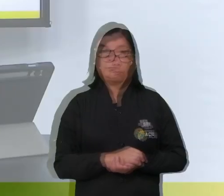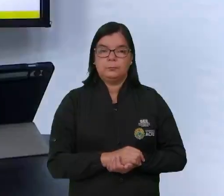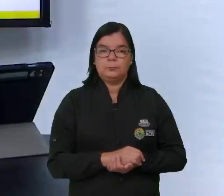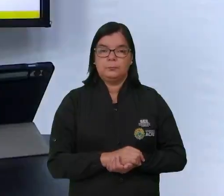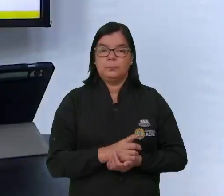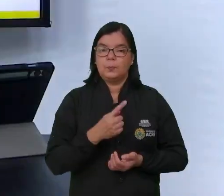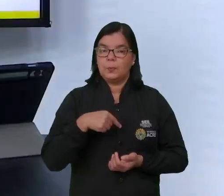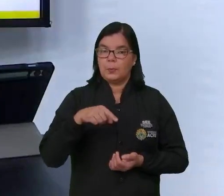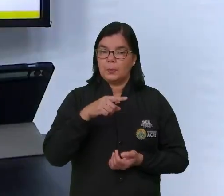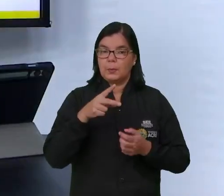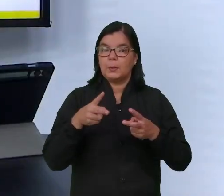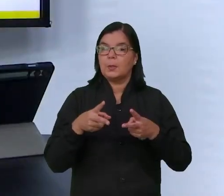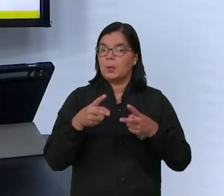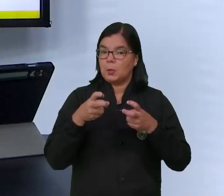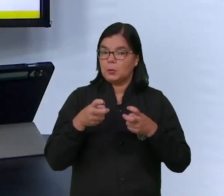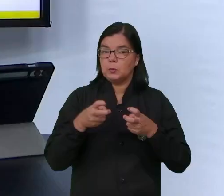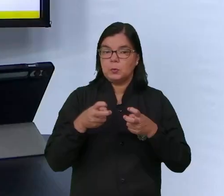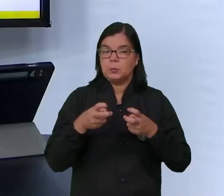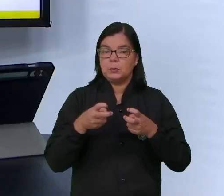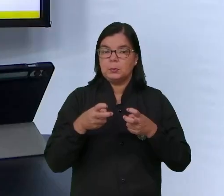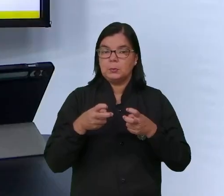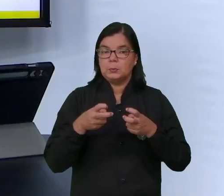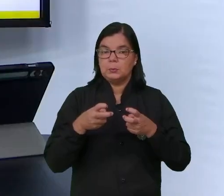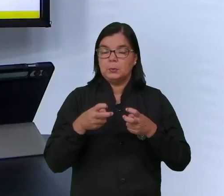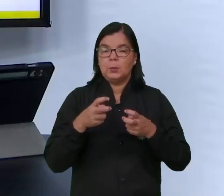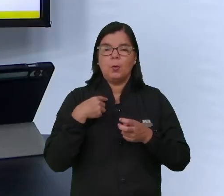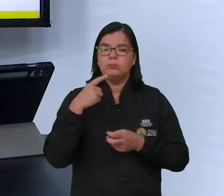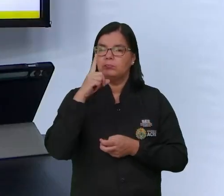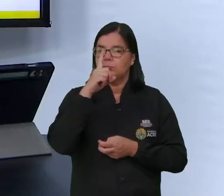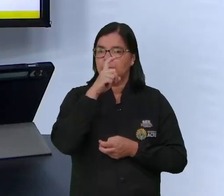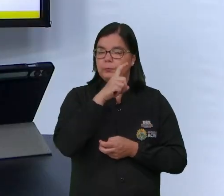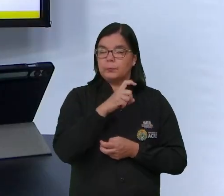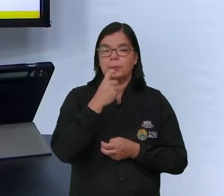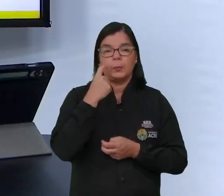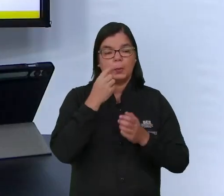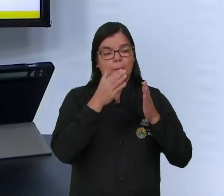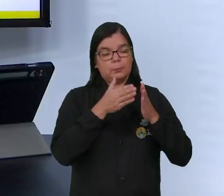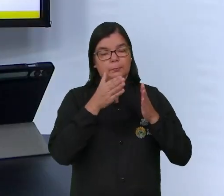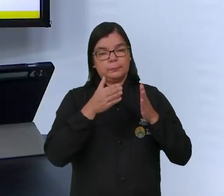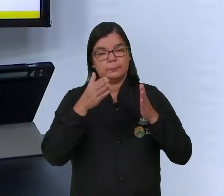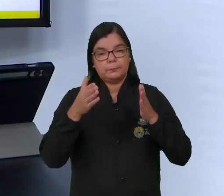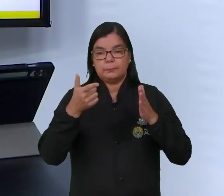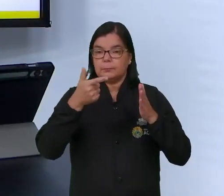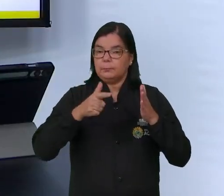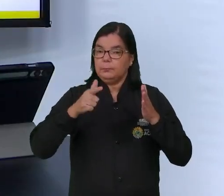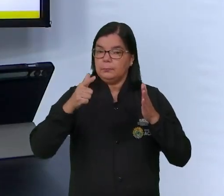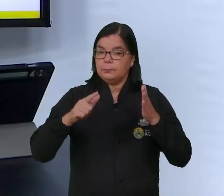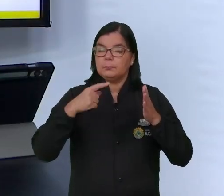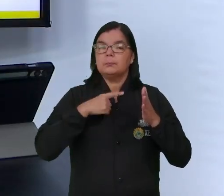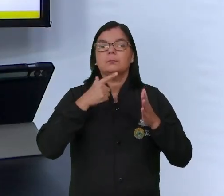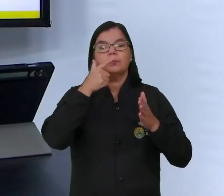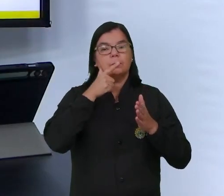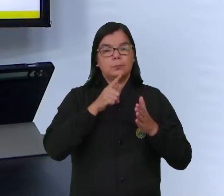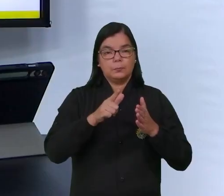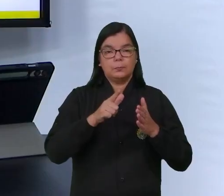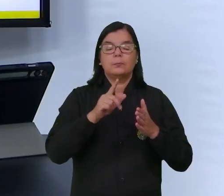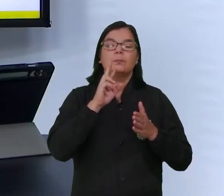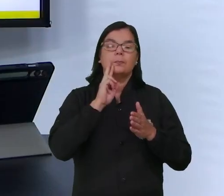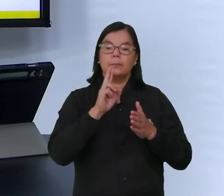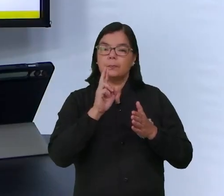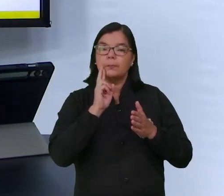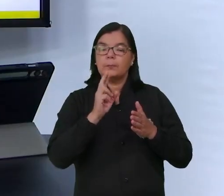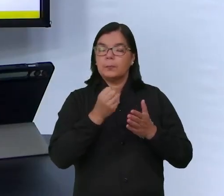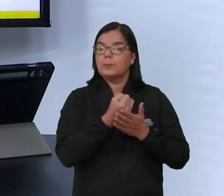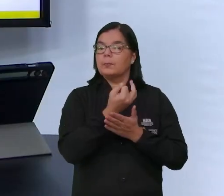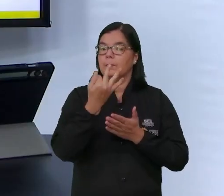Você perceba que não é alguma coisa muito complicada, é só um padrão que está se repetindo. Se nós seguirmos o padrão, nós conseguimos determinar